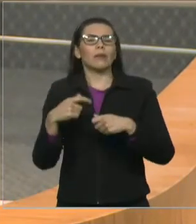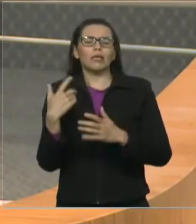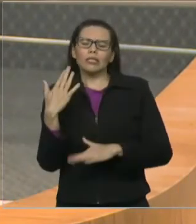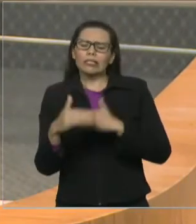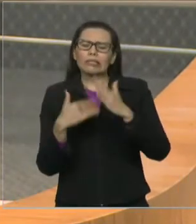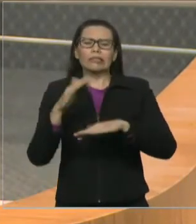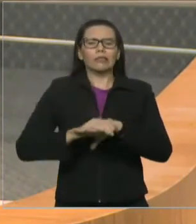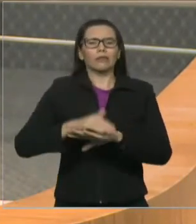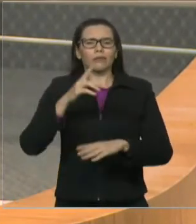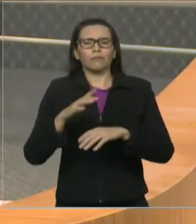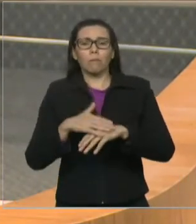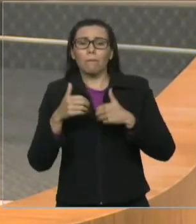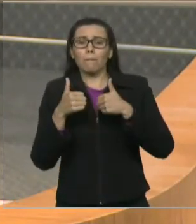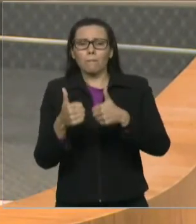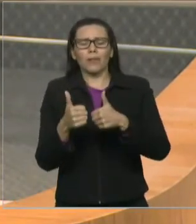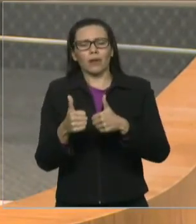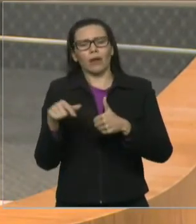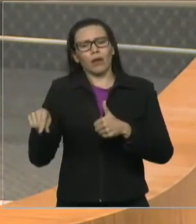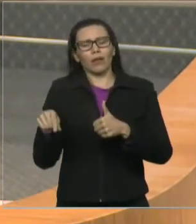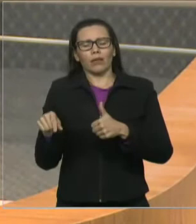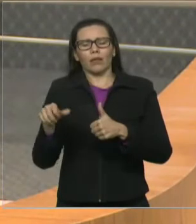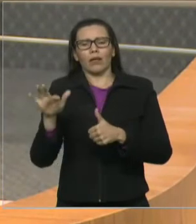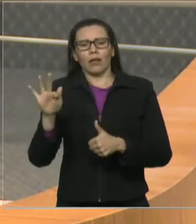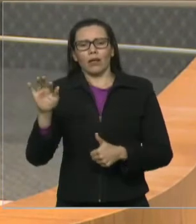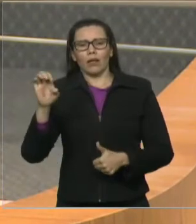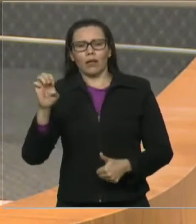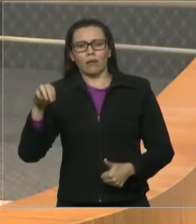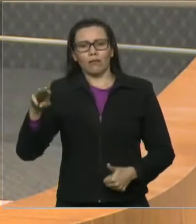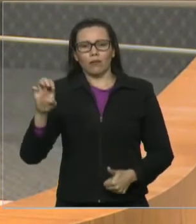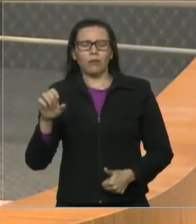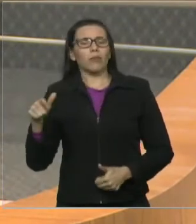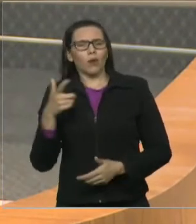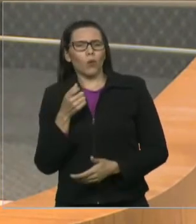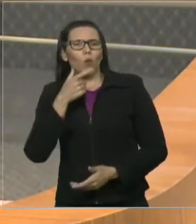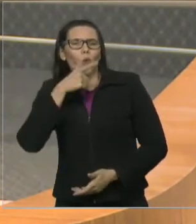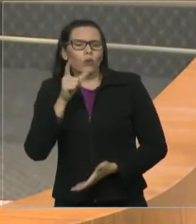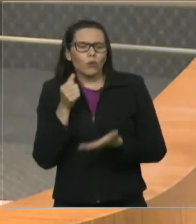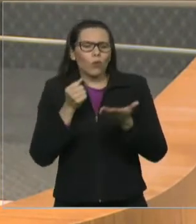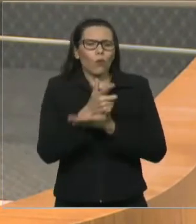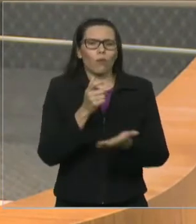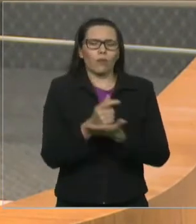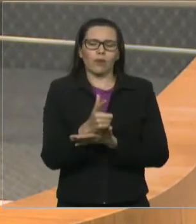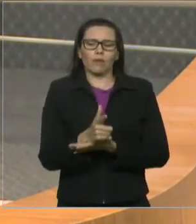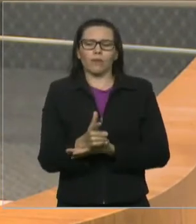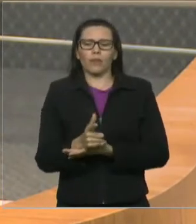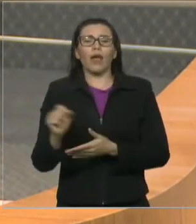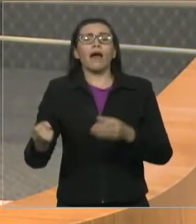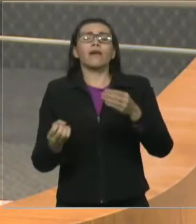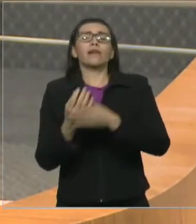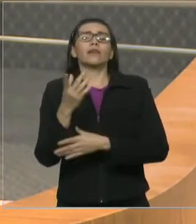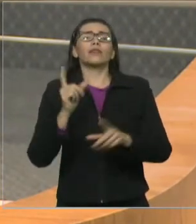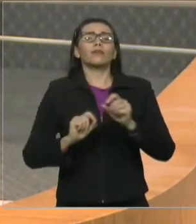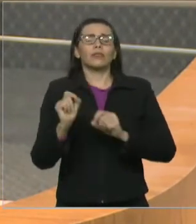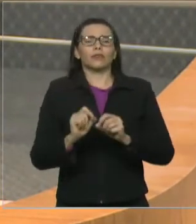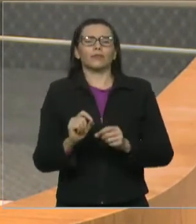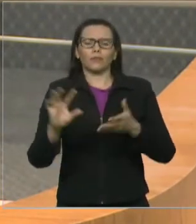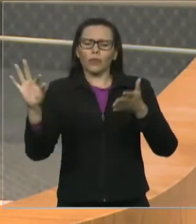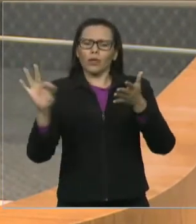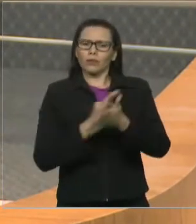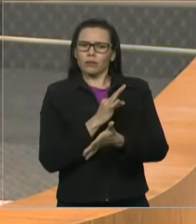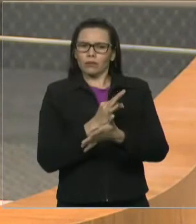justamente a proposição, apresentar a esta casa uma proposição que cria um cadastro para esses portadores de doenças